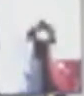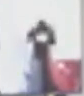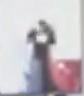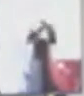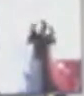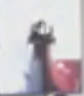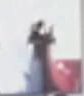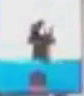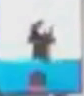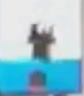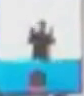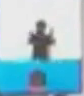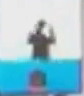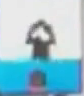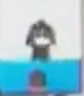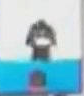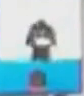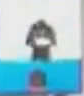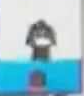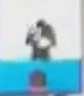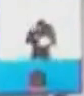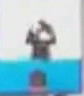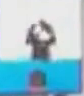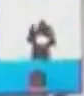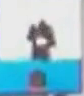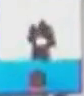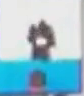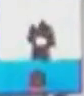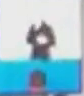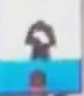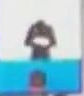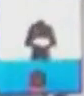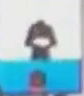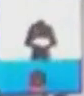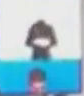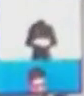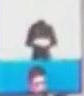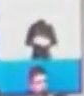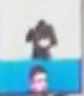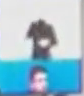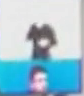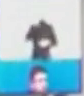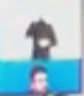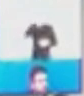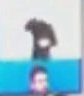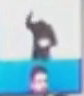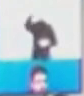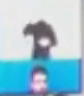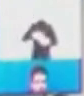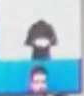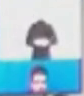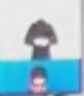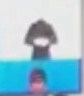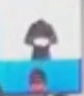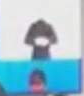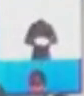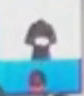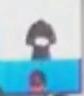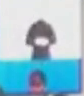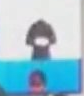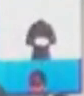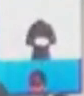saber exatamente como está sendo o orçamento, vai poder contar aí para administrar as necessidades do